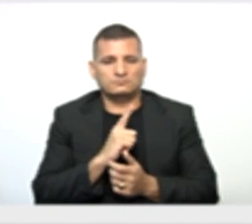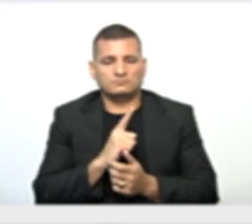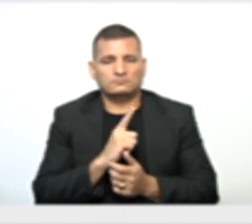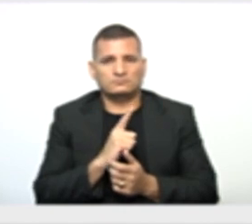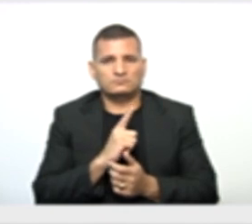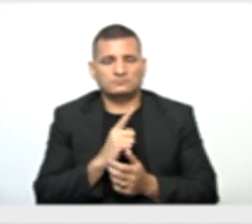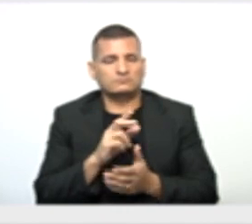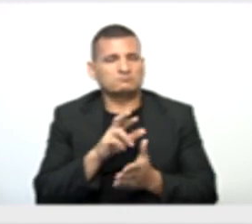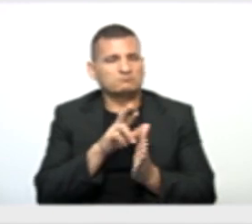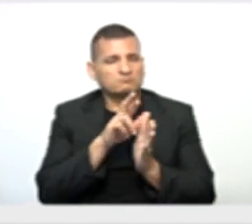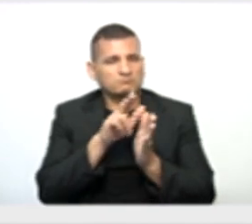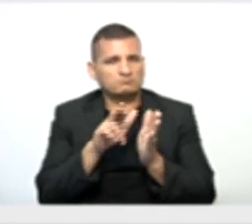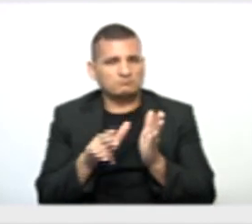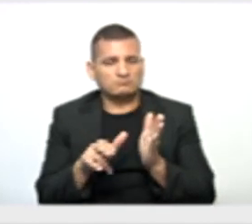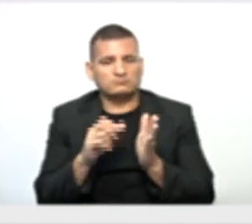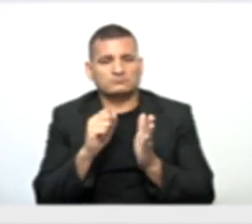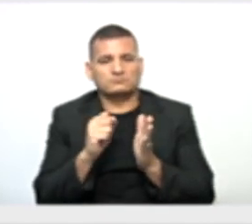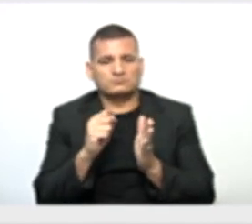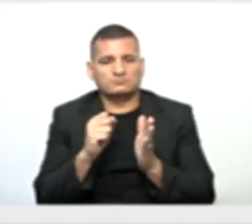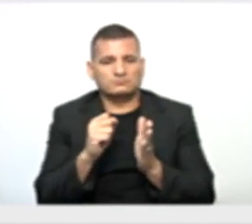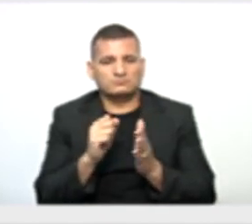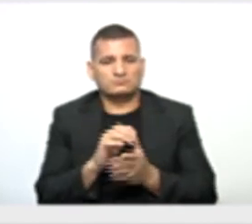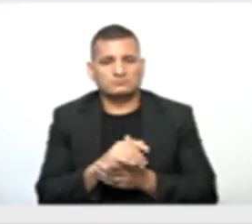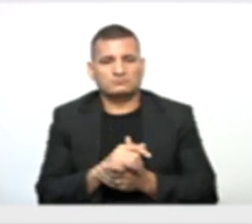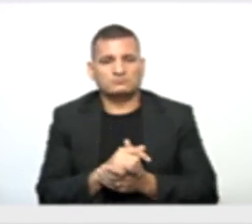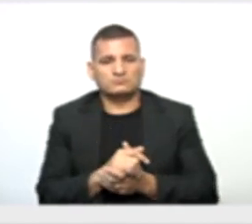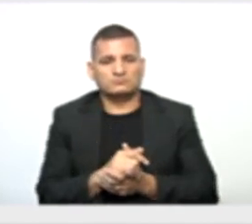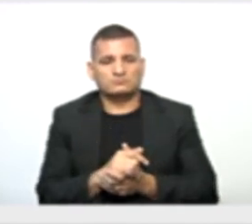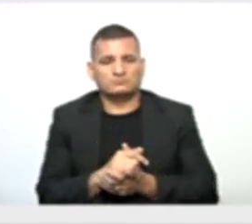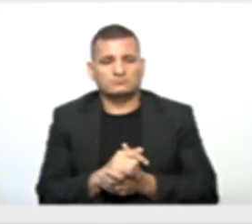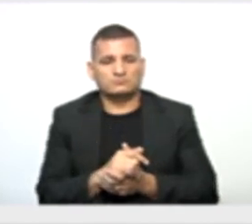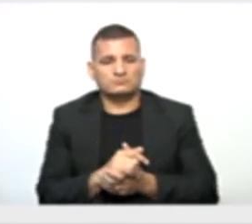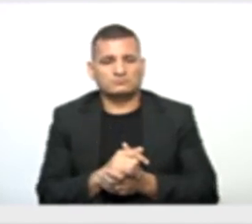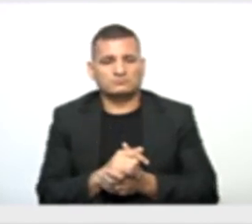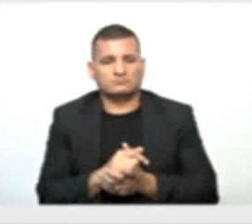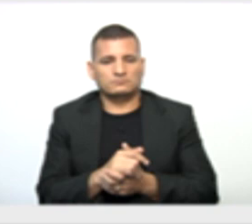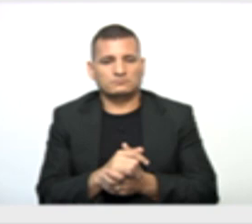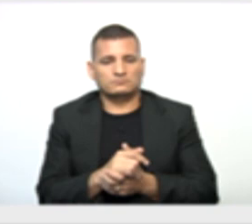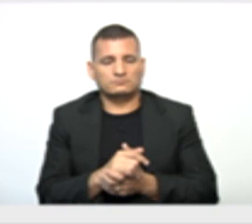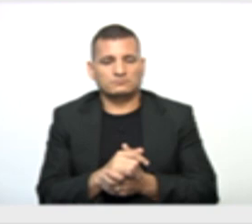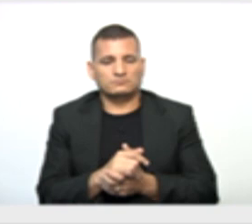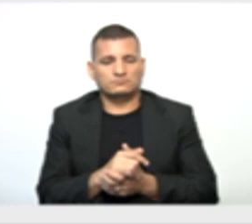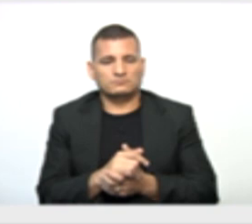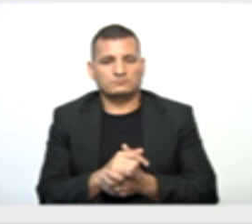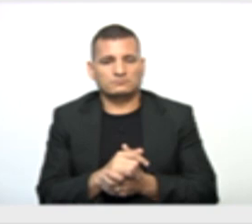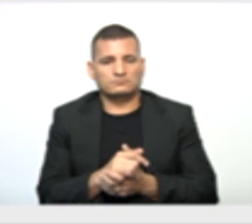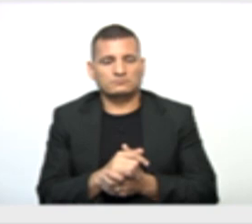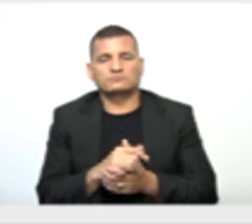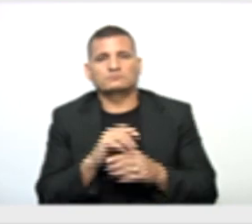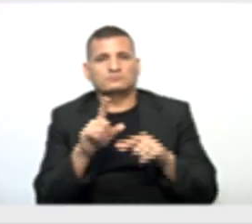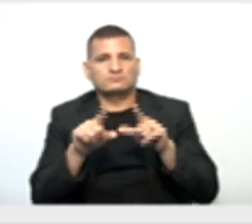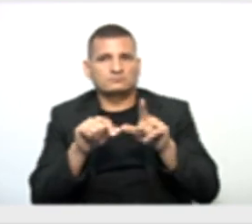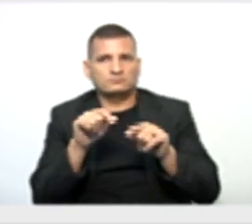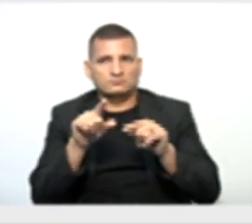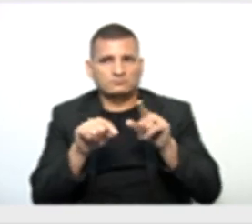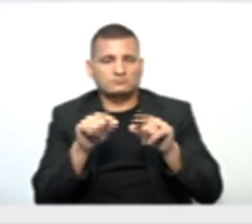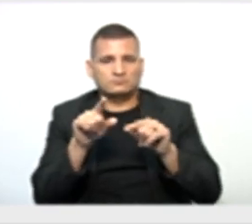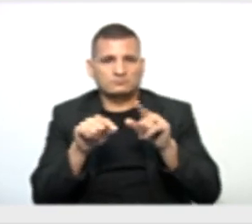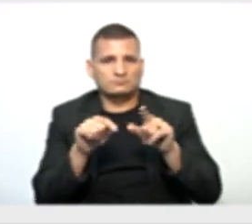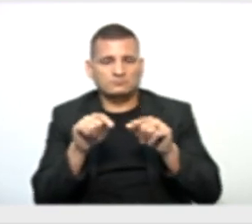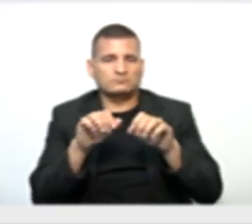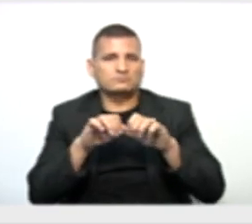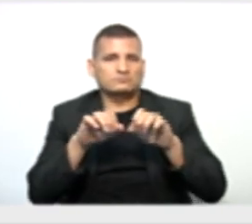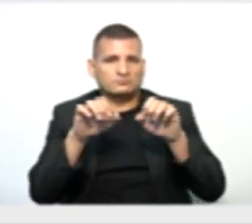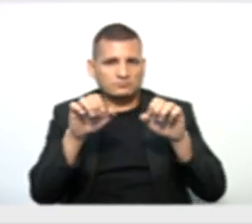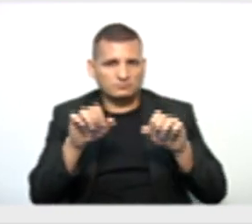certo? Quantas forem necessárias, né? Aqui nós precisamos de 3. Então, quanto aos comandos de seleção, né? Estruturas de